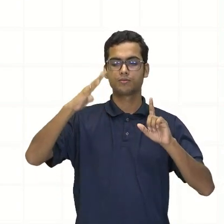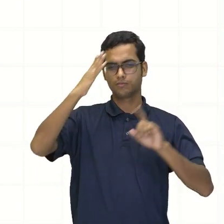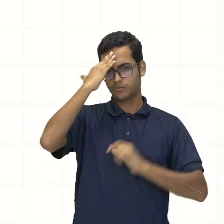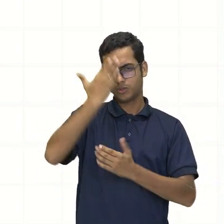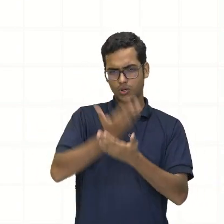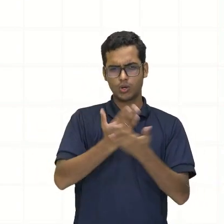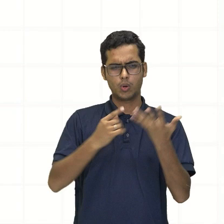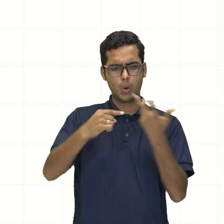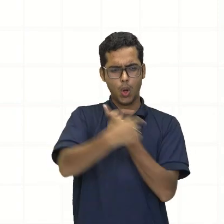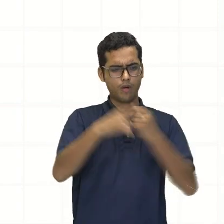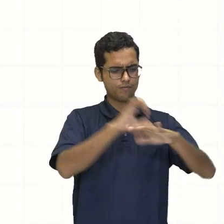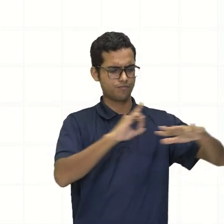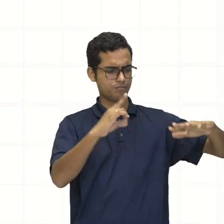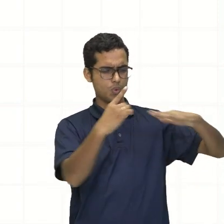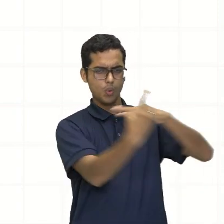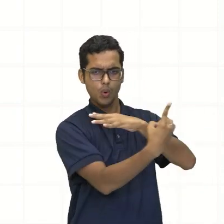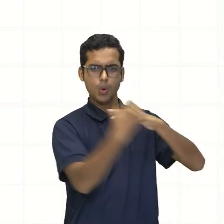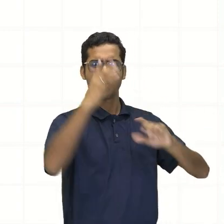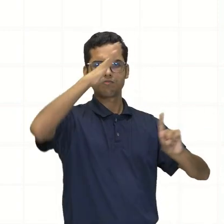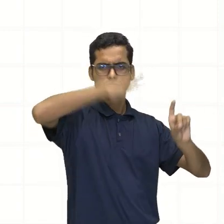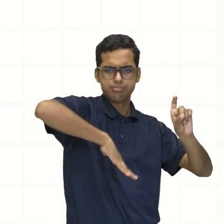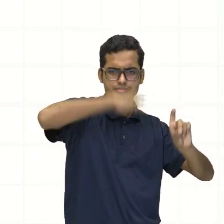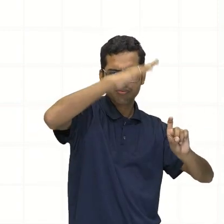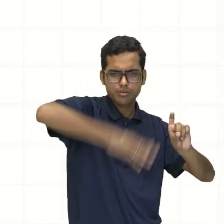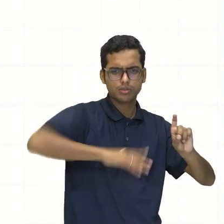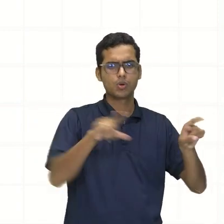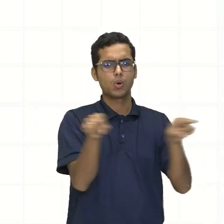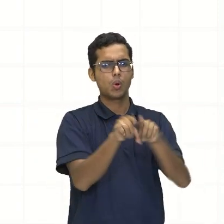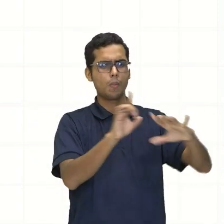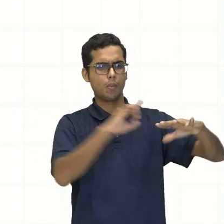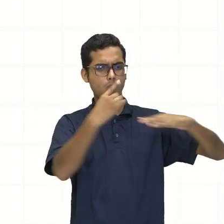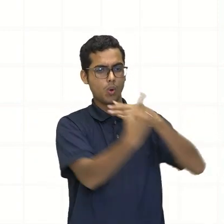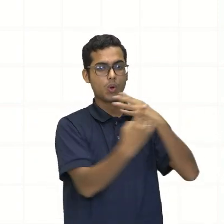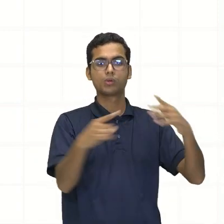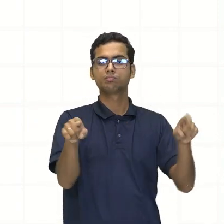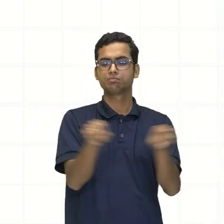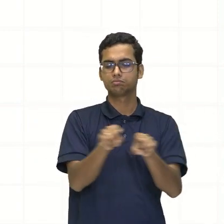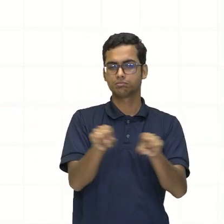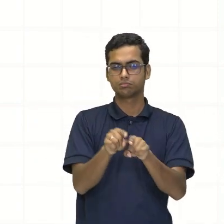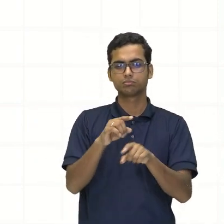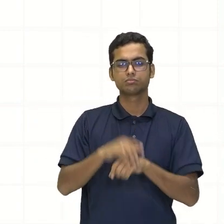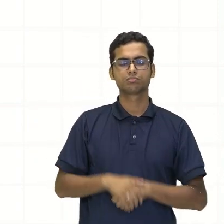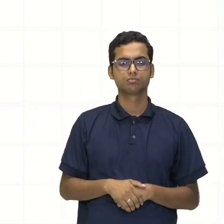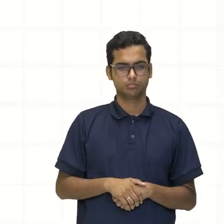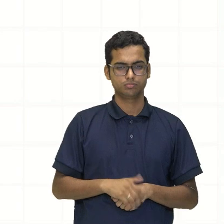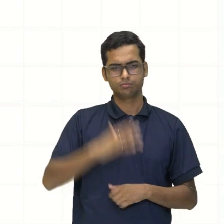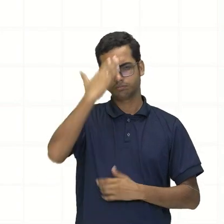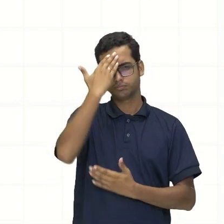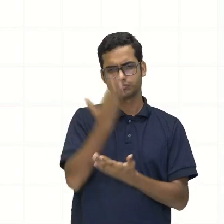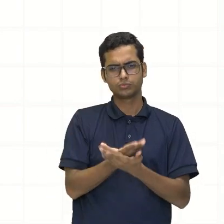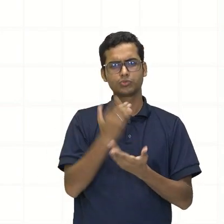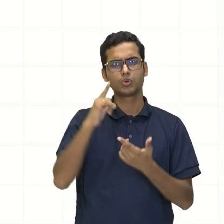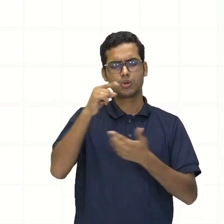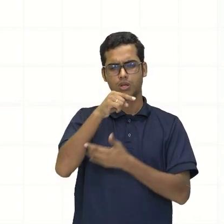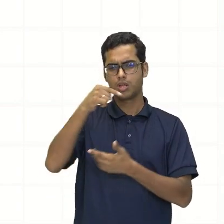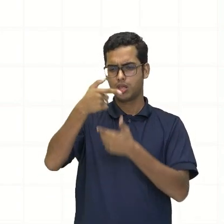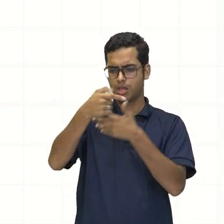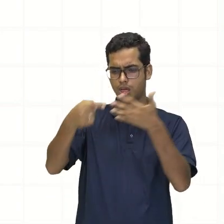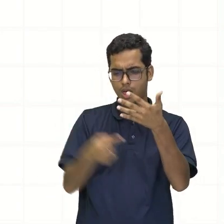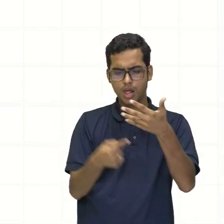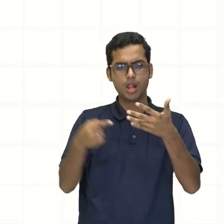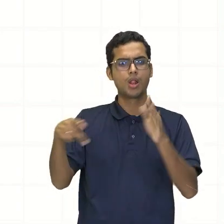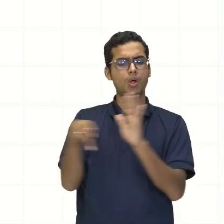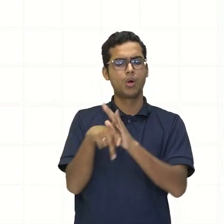em vários deuses, baseadas em elementos da natureza. A religião baseada